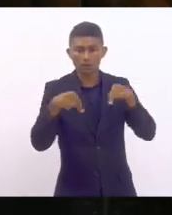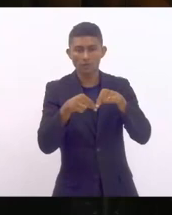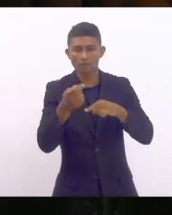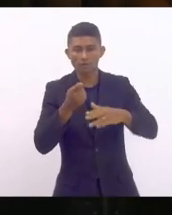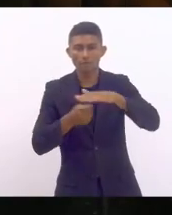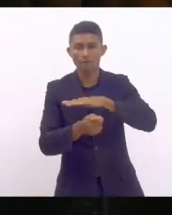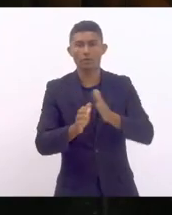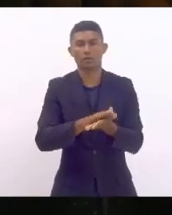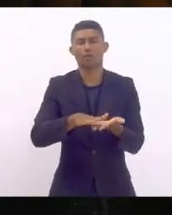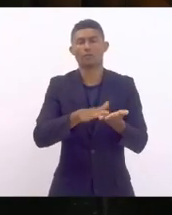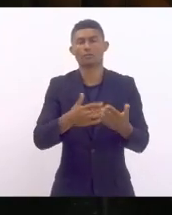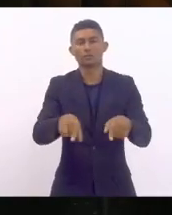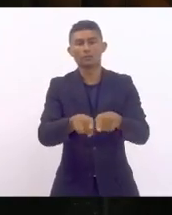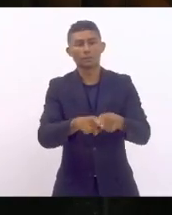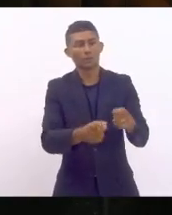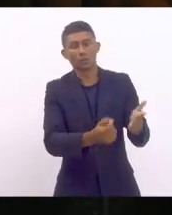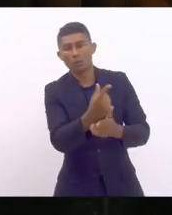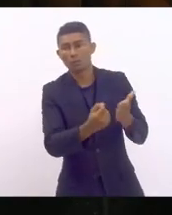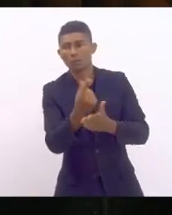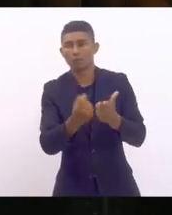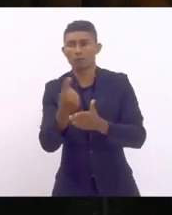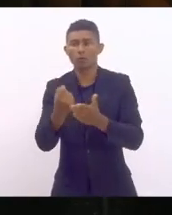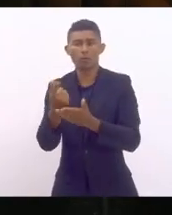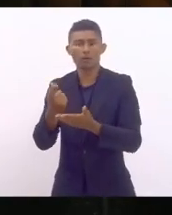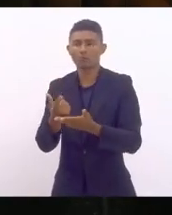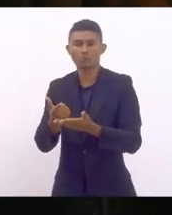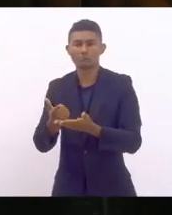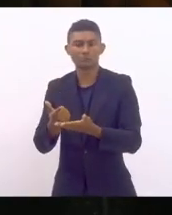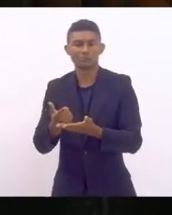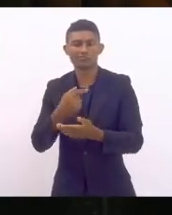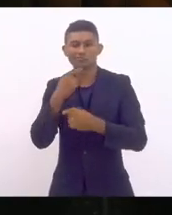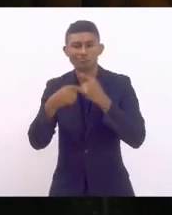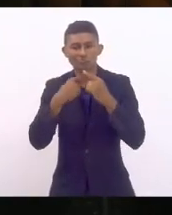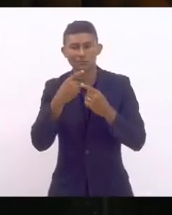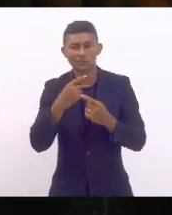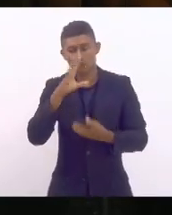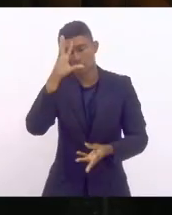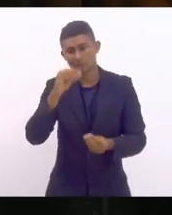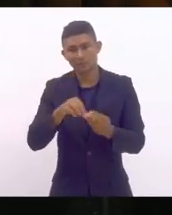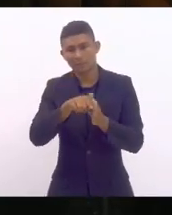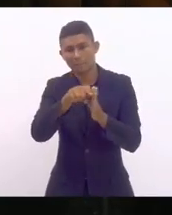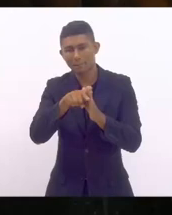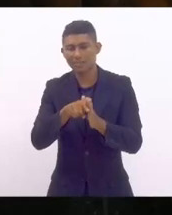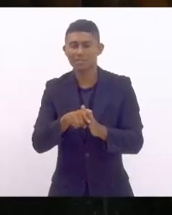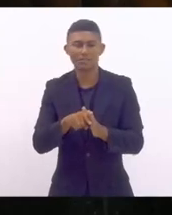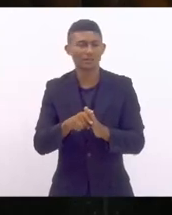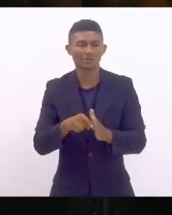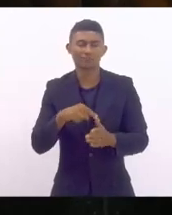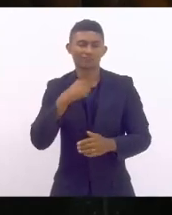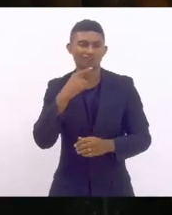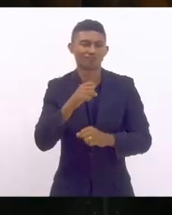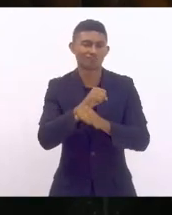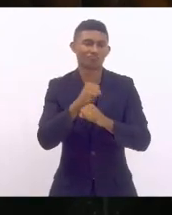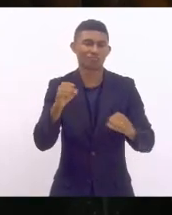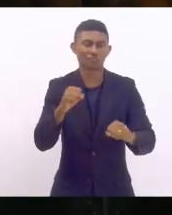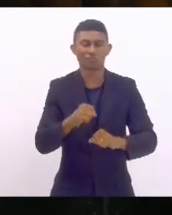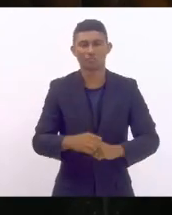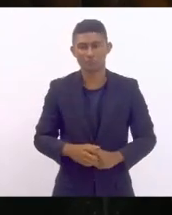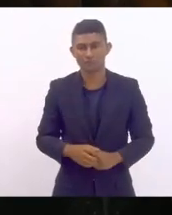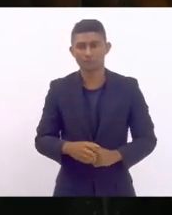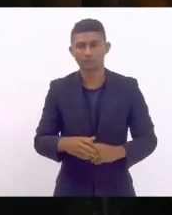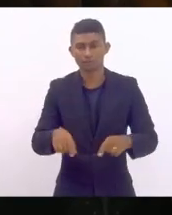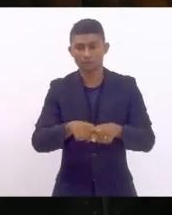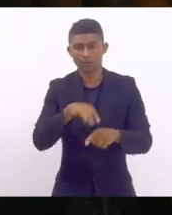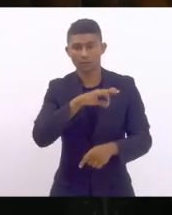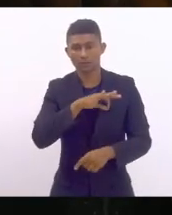dificuldade de compra de insumos torna a pesquisa quase impossível e juntando-se as